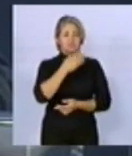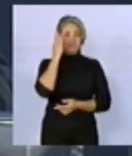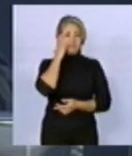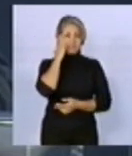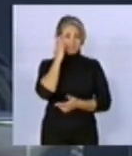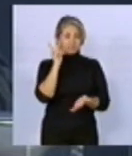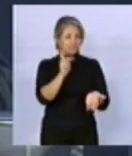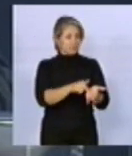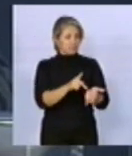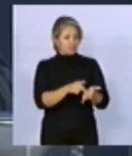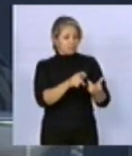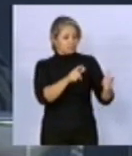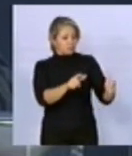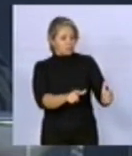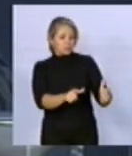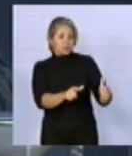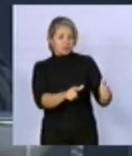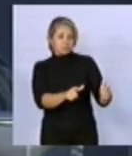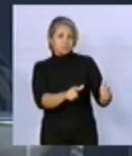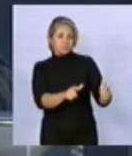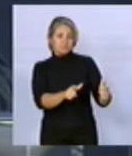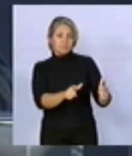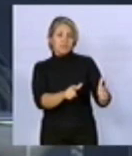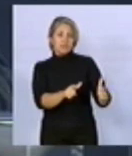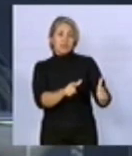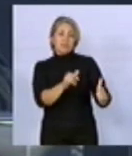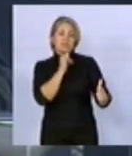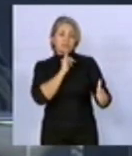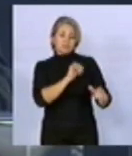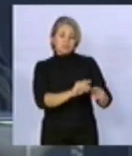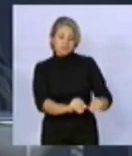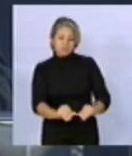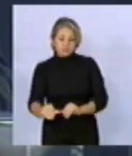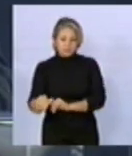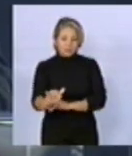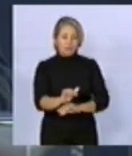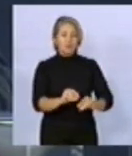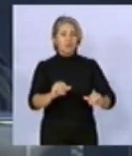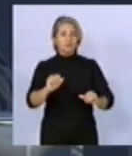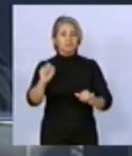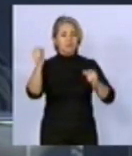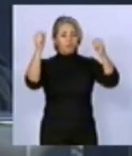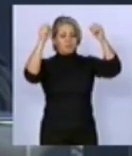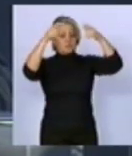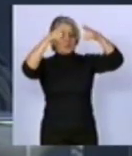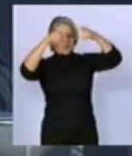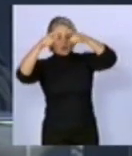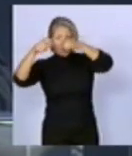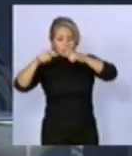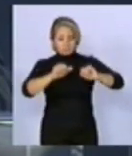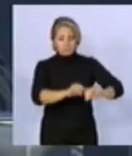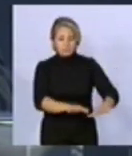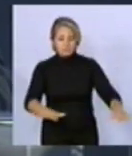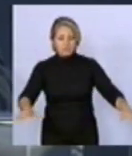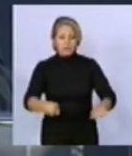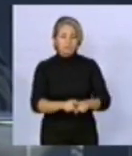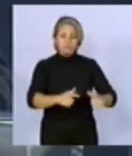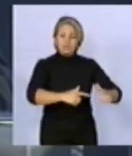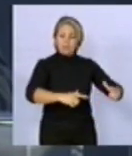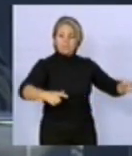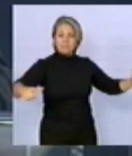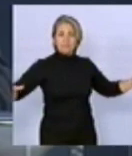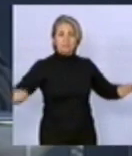realidades locais os aspectos de solo topografia tamanho das propriedades e também as